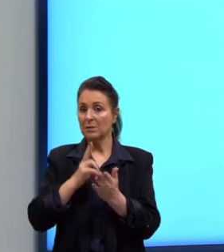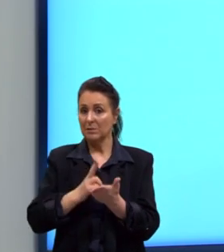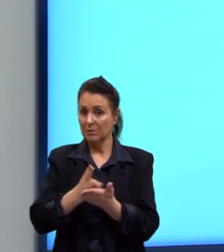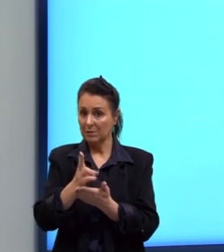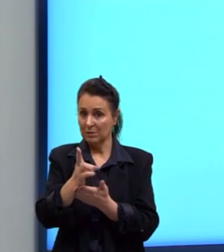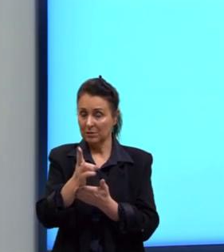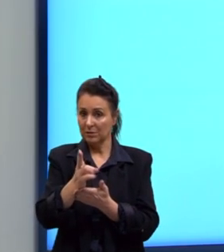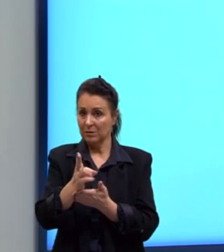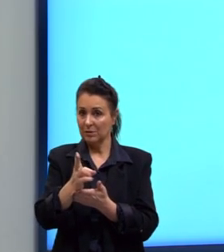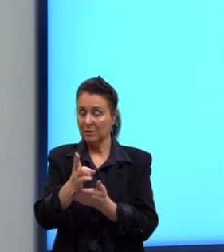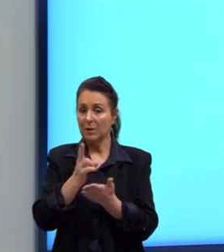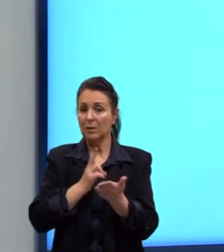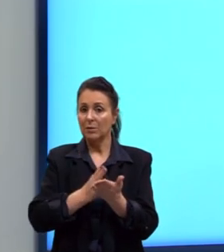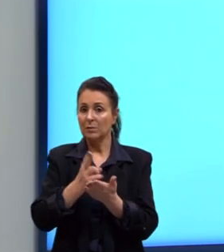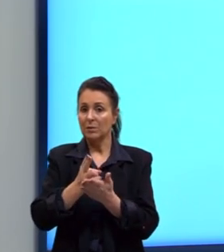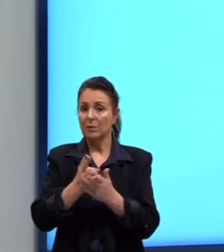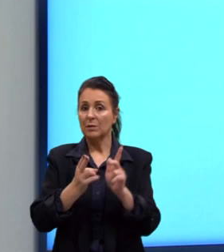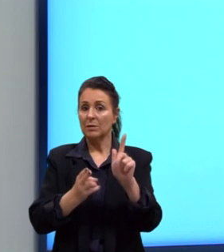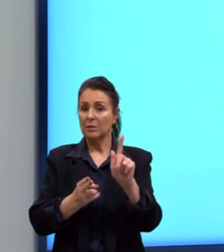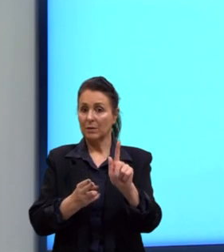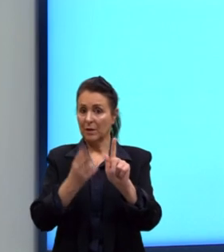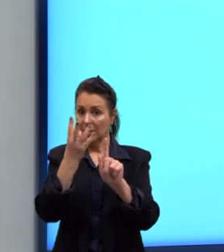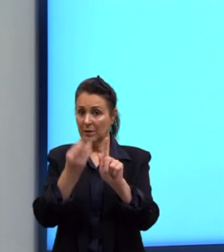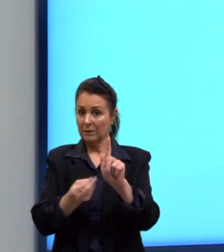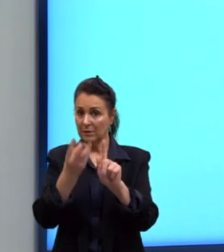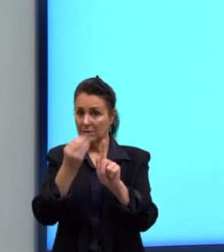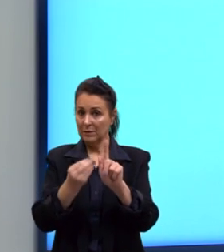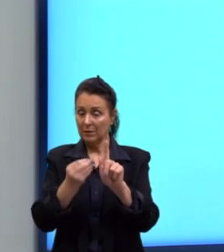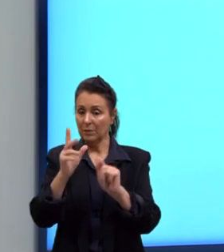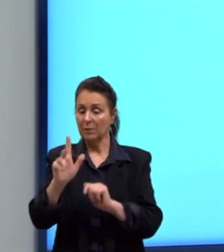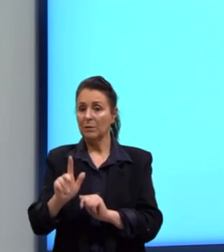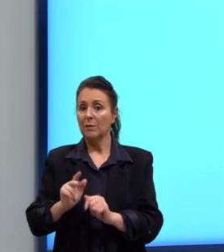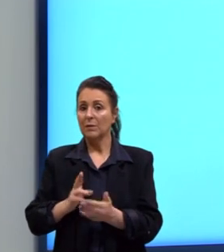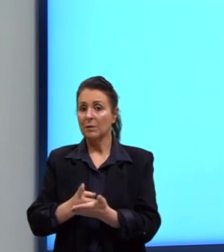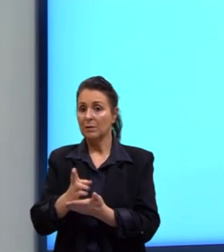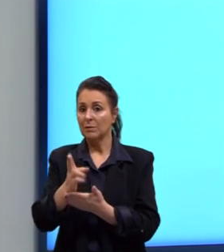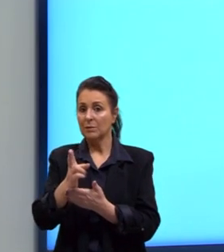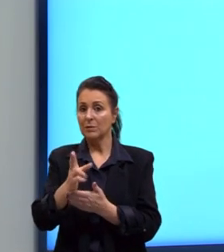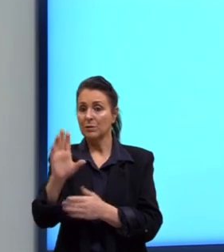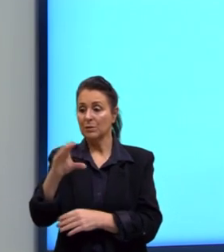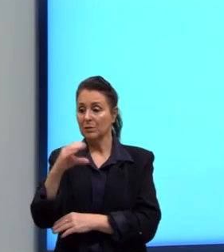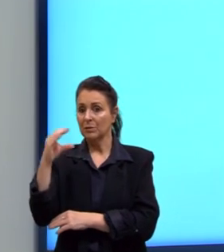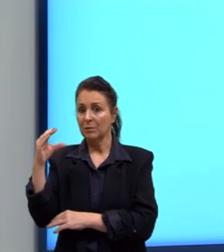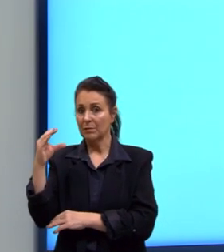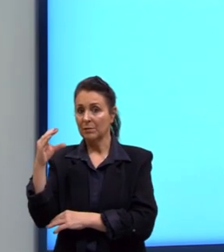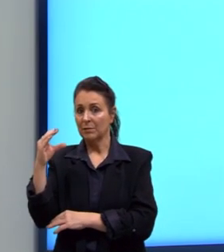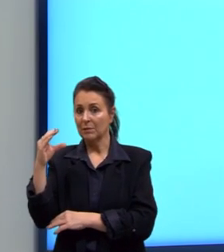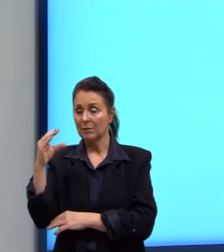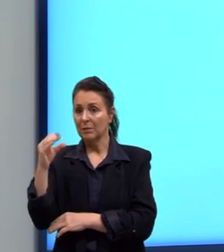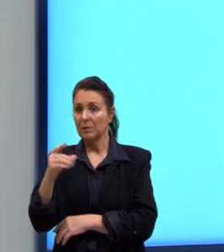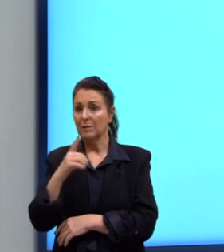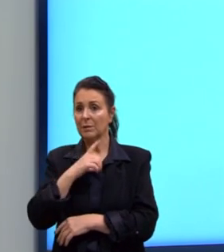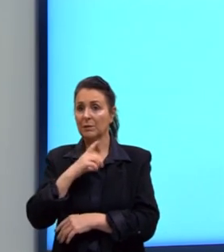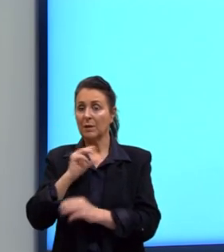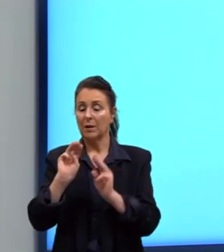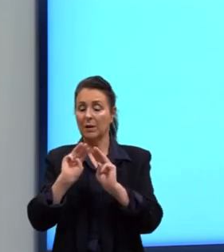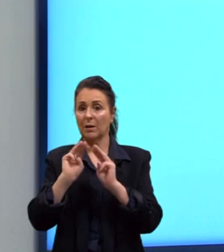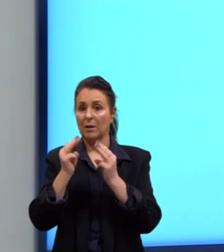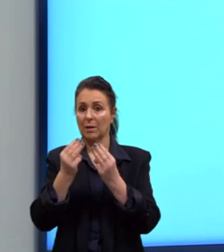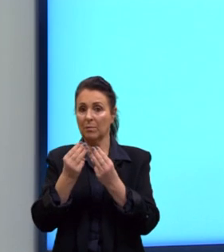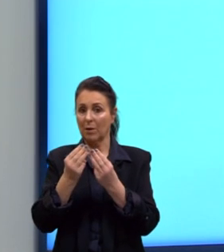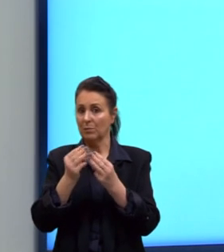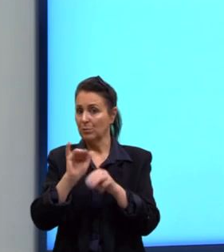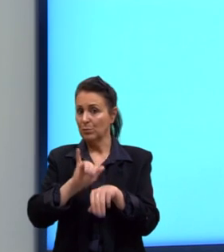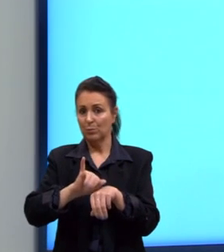né aqui é constante da gravitação universal e aqui a constante da de Colombo né aqui a gente tem a massa